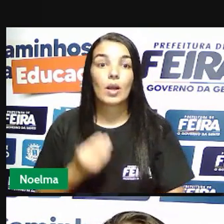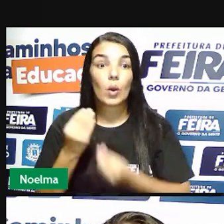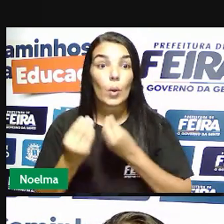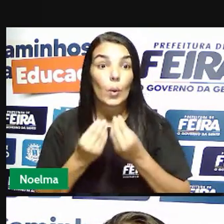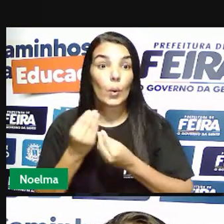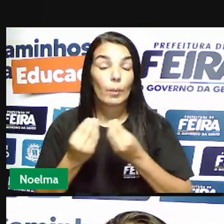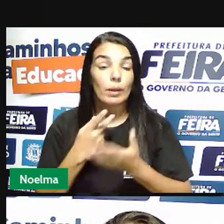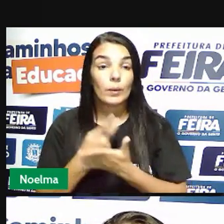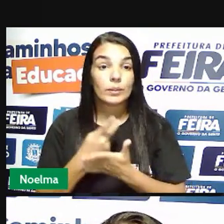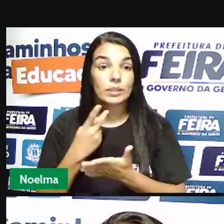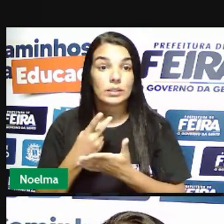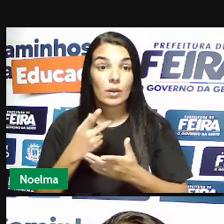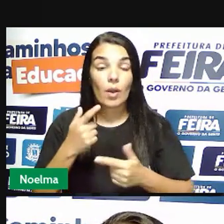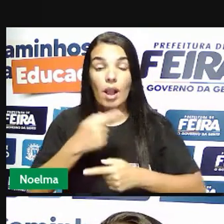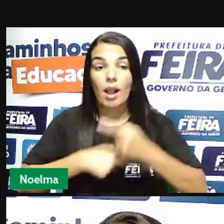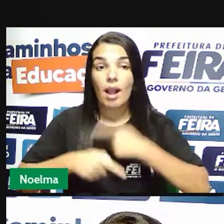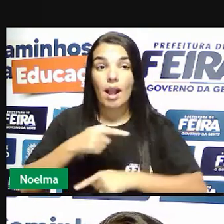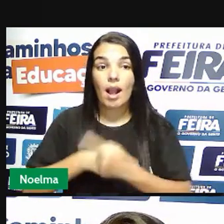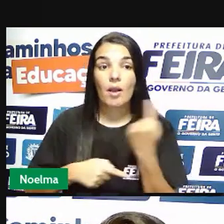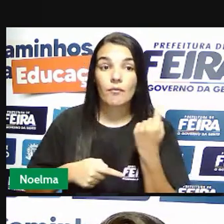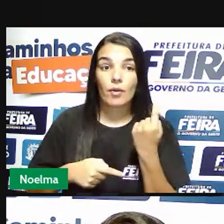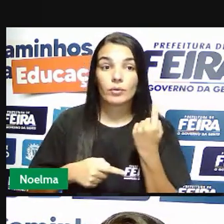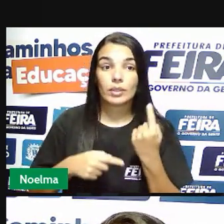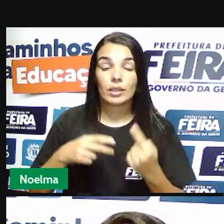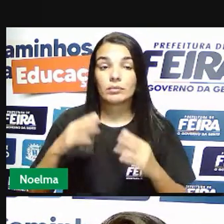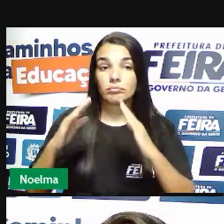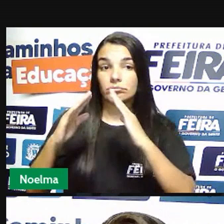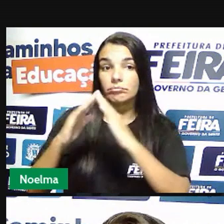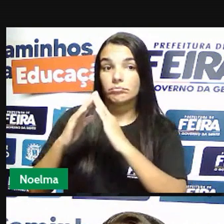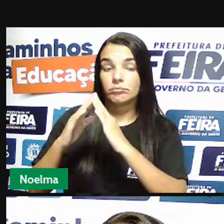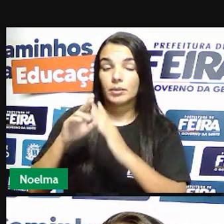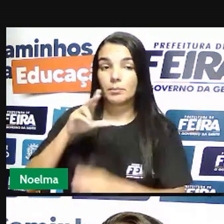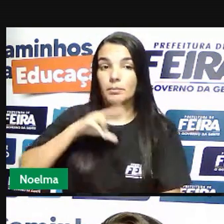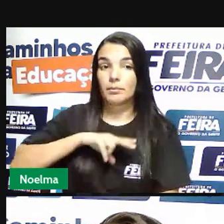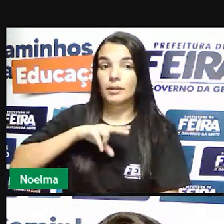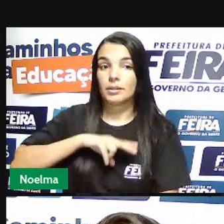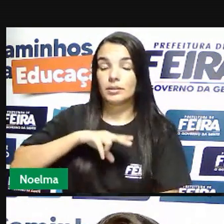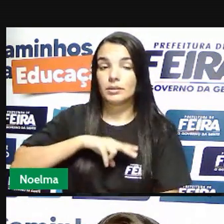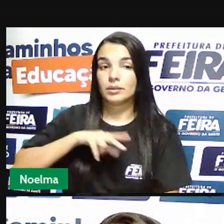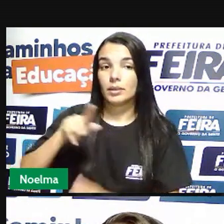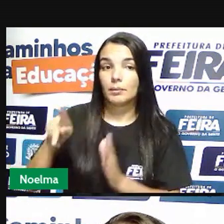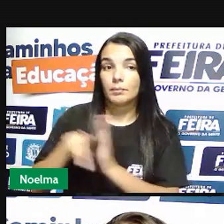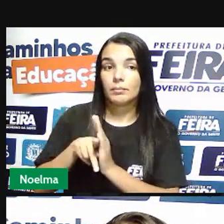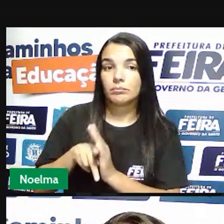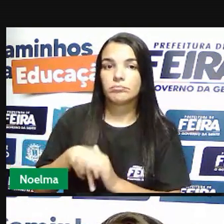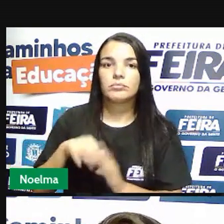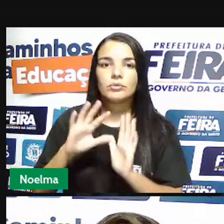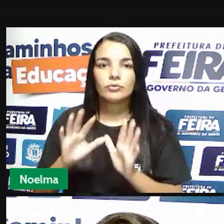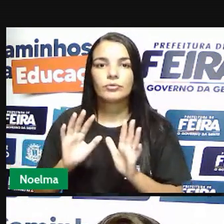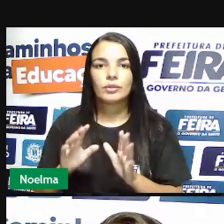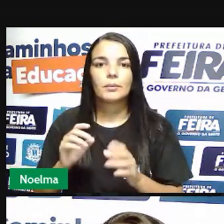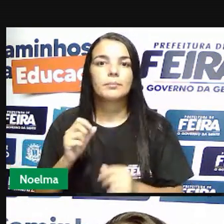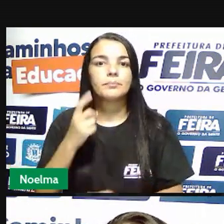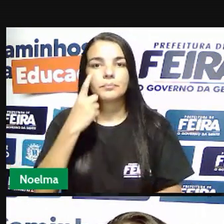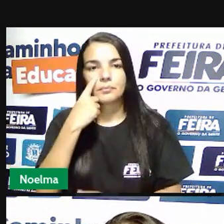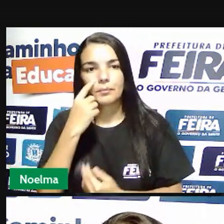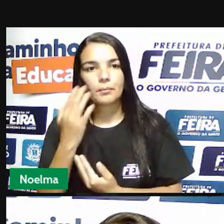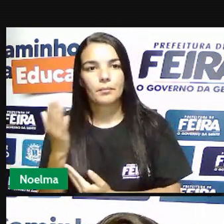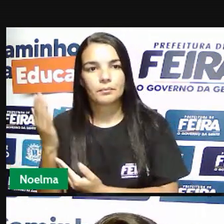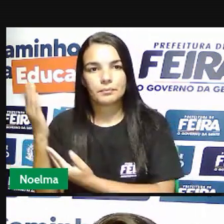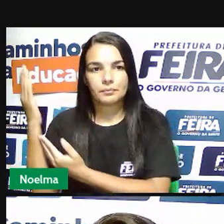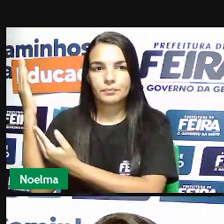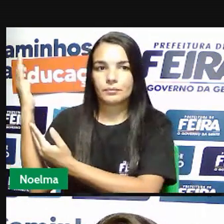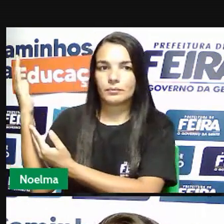E aqui a gente tem algumas revoltas coloniais que já aconteceram, né? Temos aí a Guerra dos Emboabas, a Inconfidência Mineira,